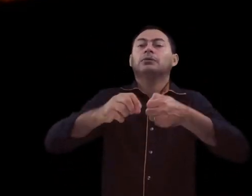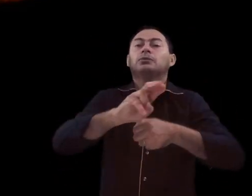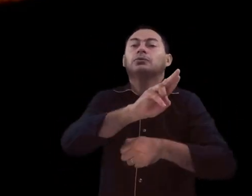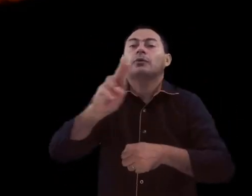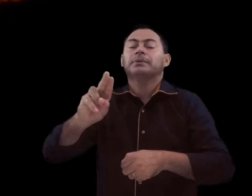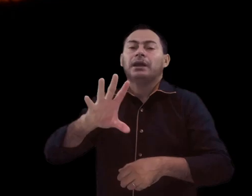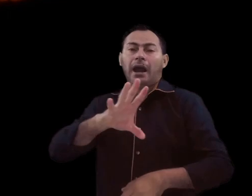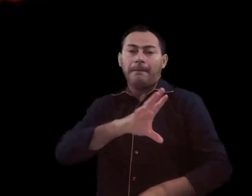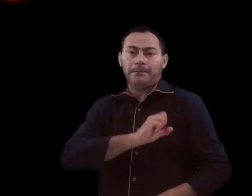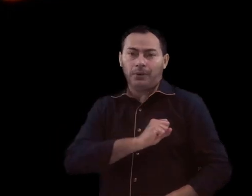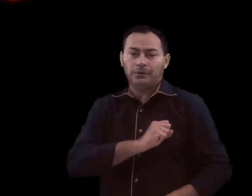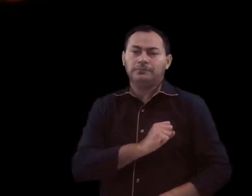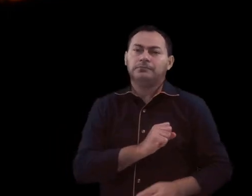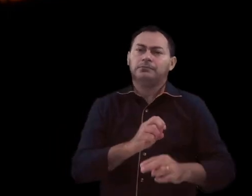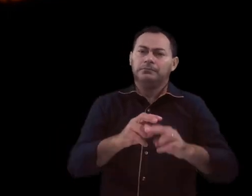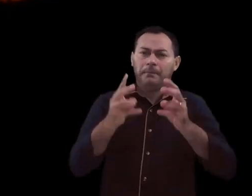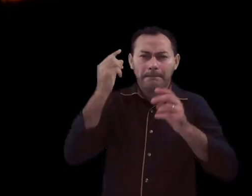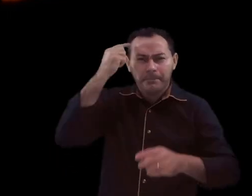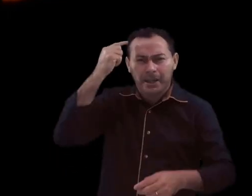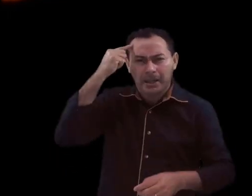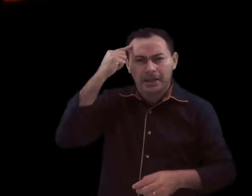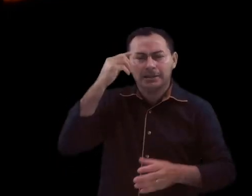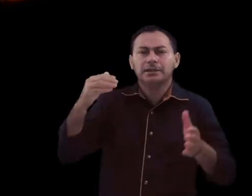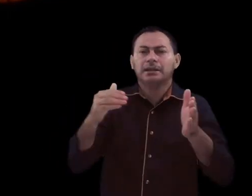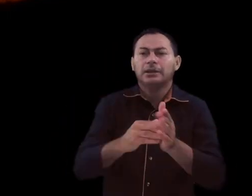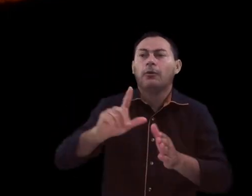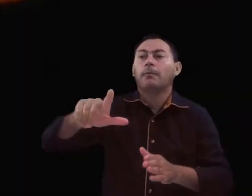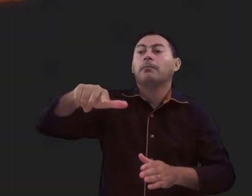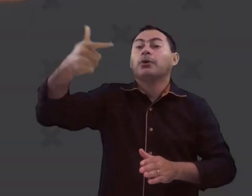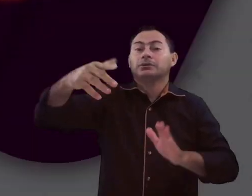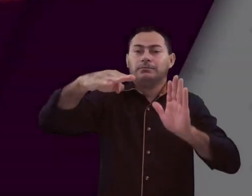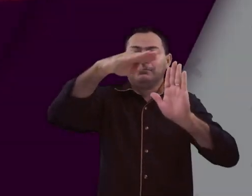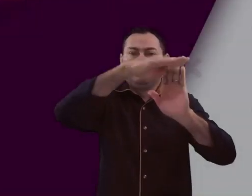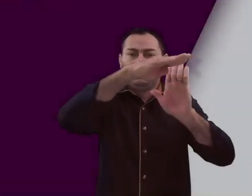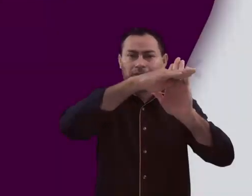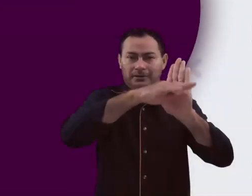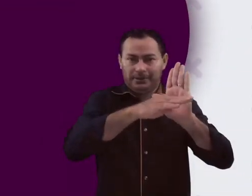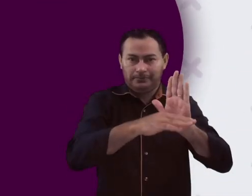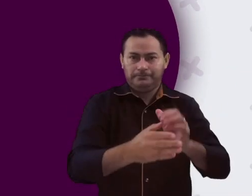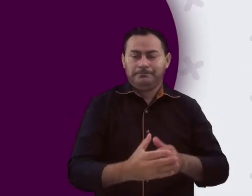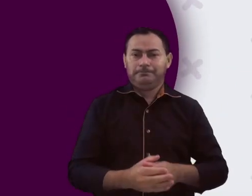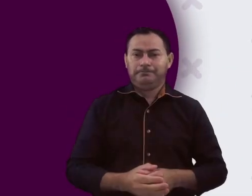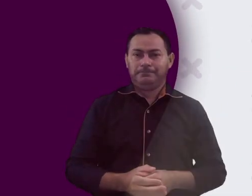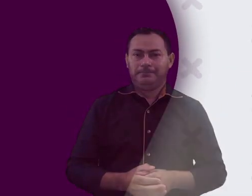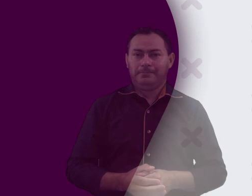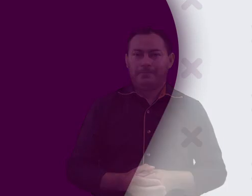que se chama amor. Pense nisso e até o próximo programa.